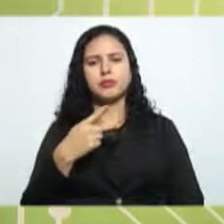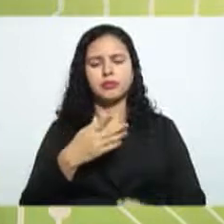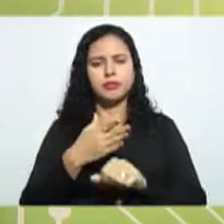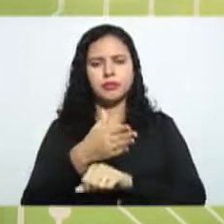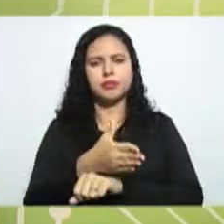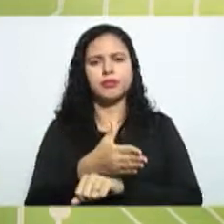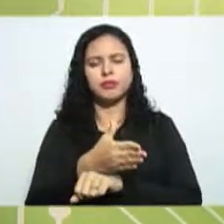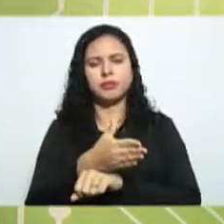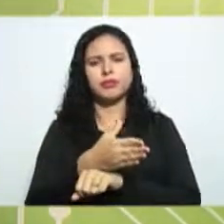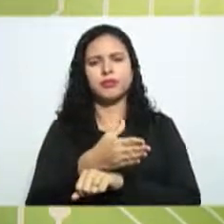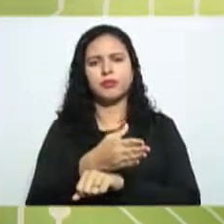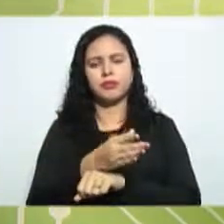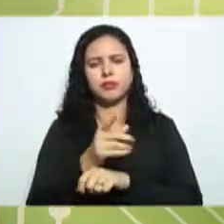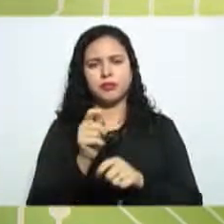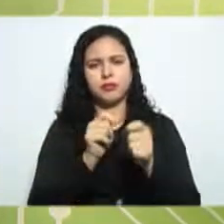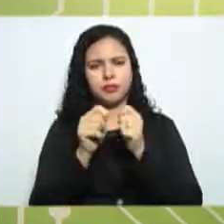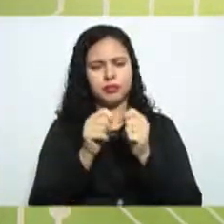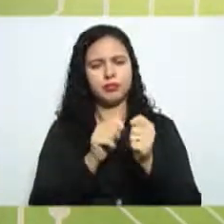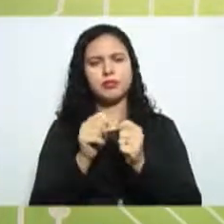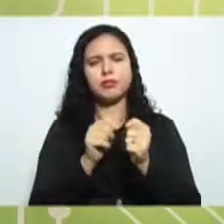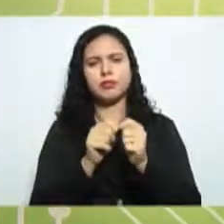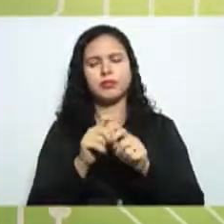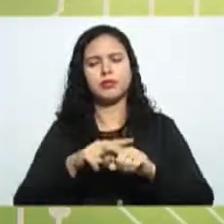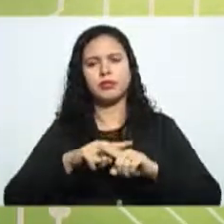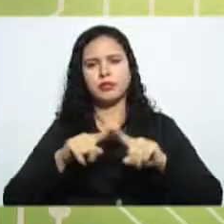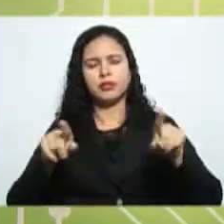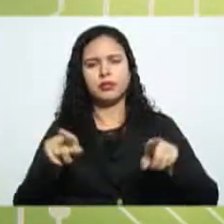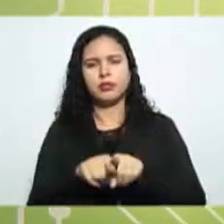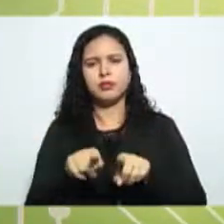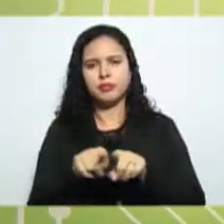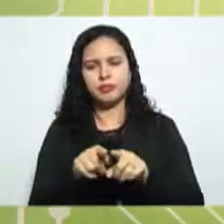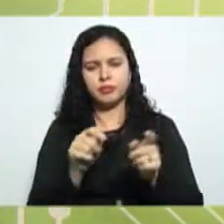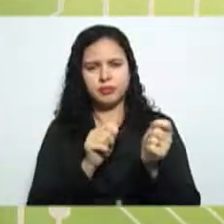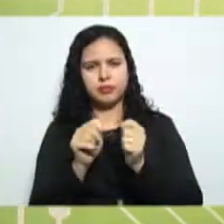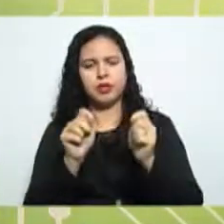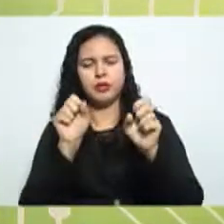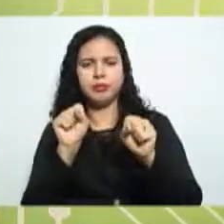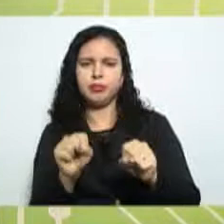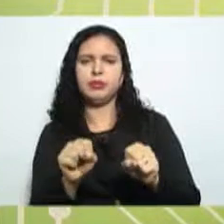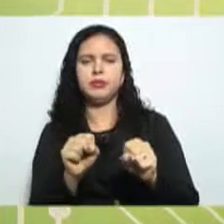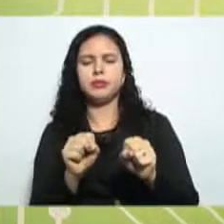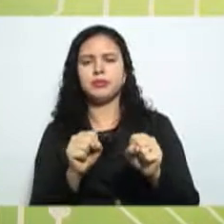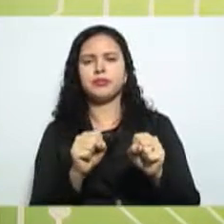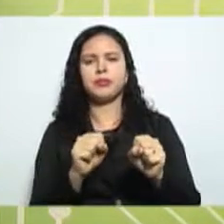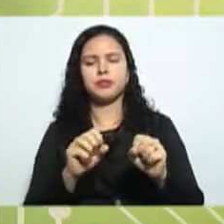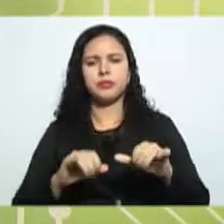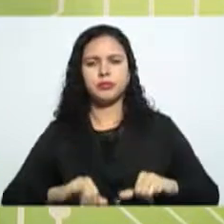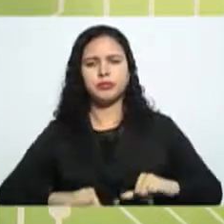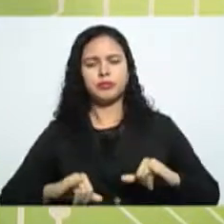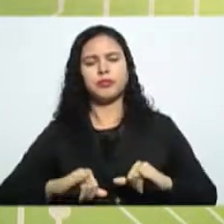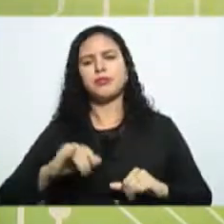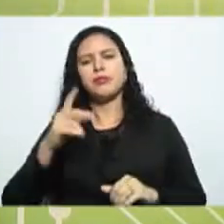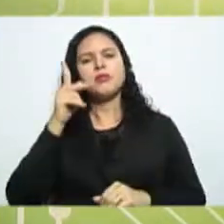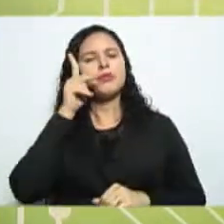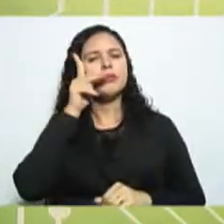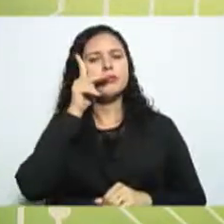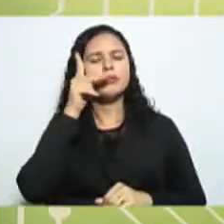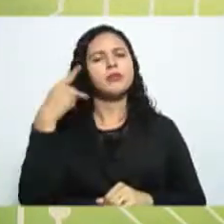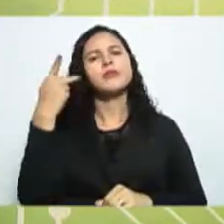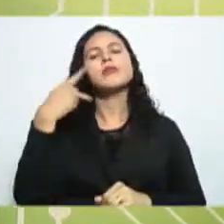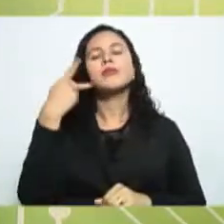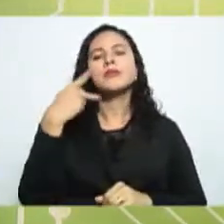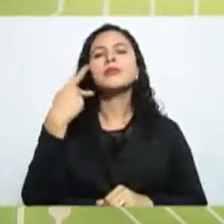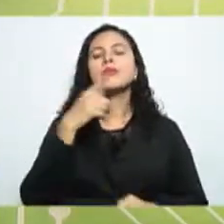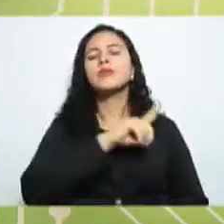governo intervém na economia. Mas a economia ela pode também sofrer uma política pública pelo que o governo decide não